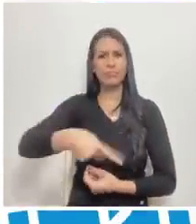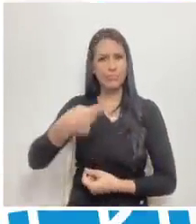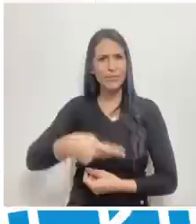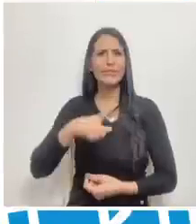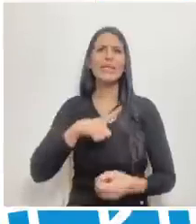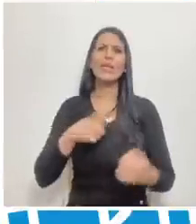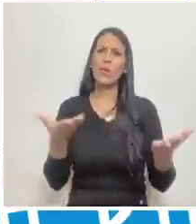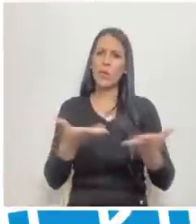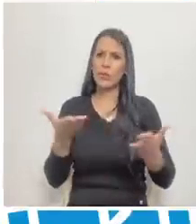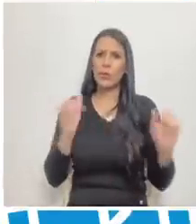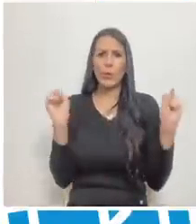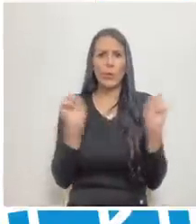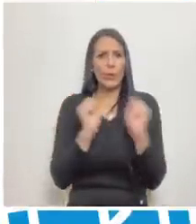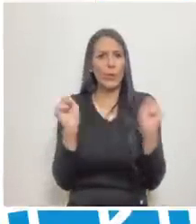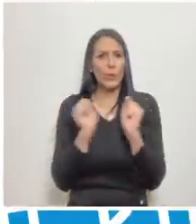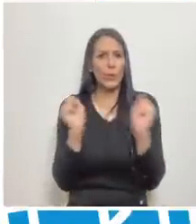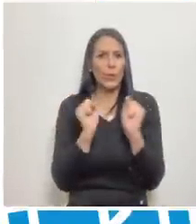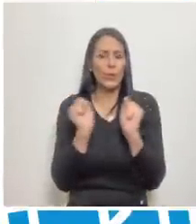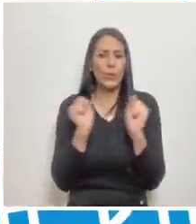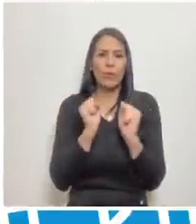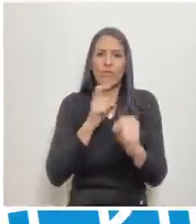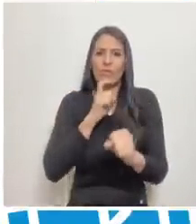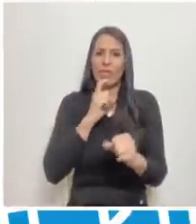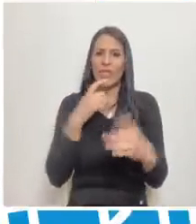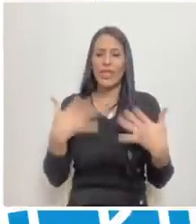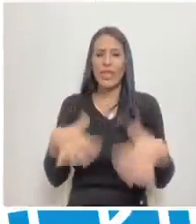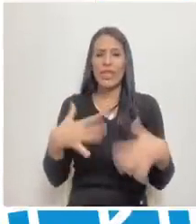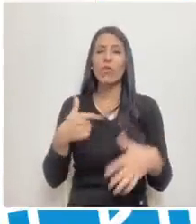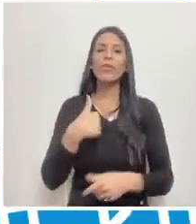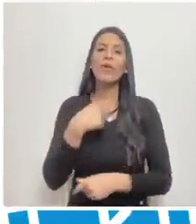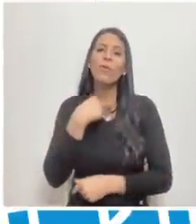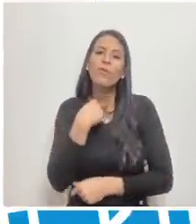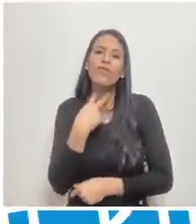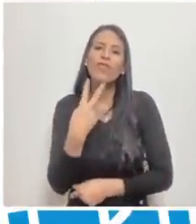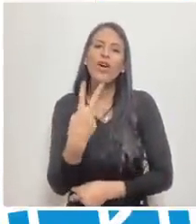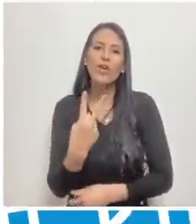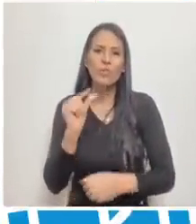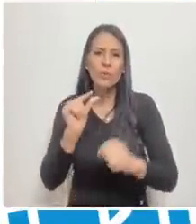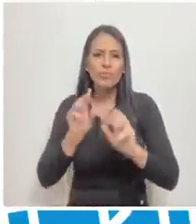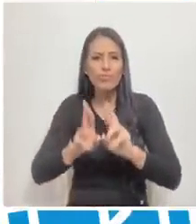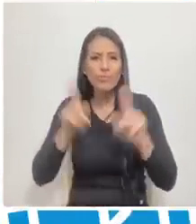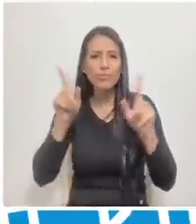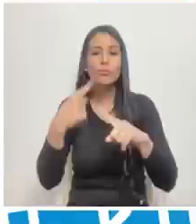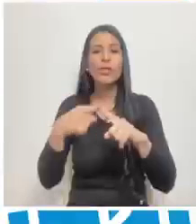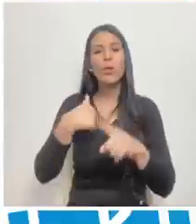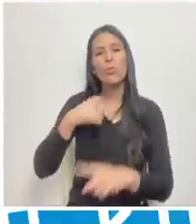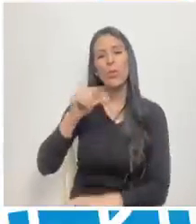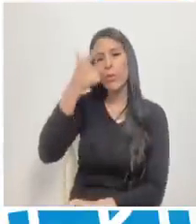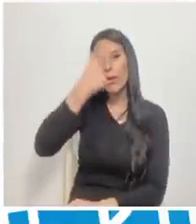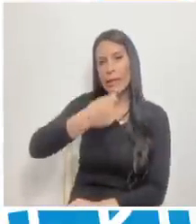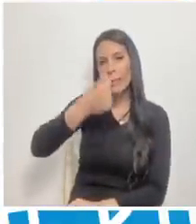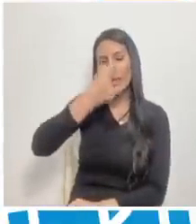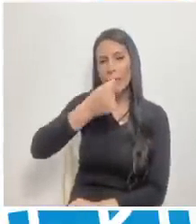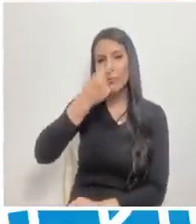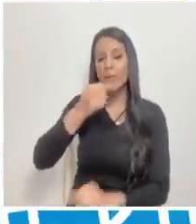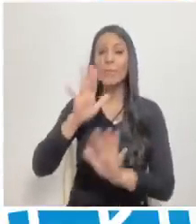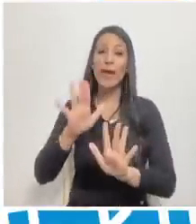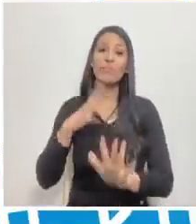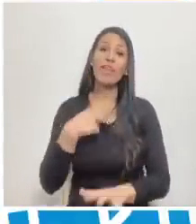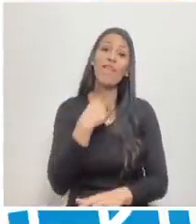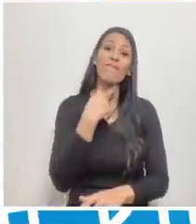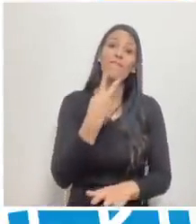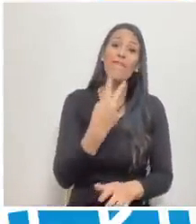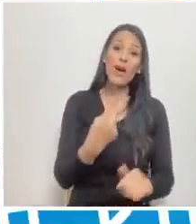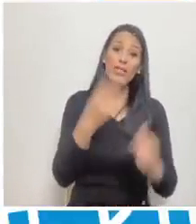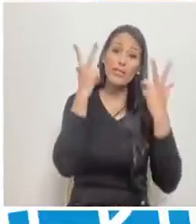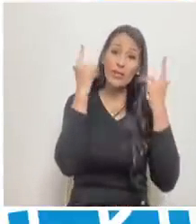hoje. E eu estou com essa voz assim porque estou muito gripada, então a minha voz normalmente não é desse jeito, mas hoje vai ficar